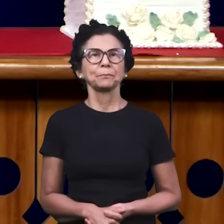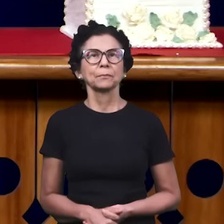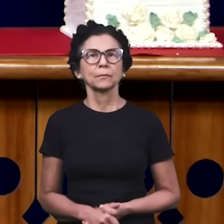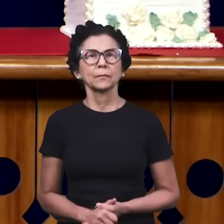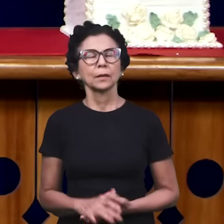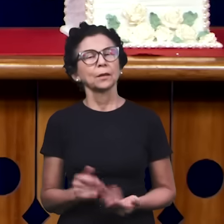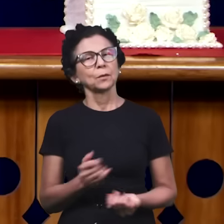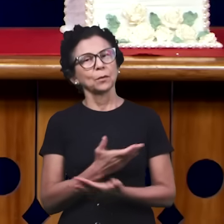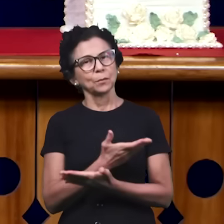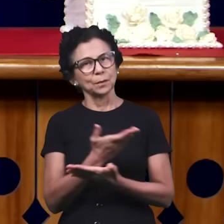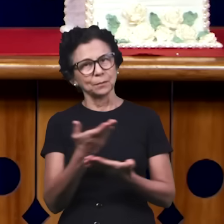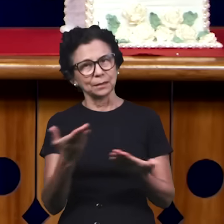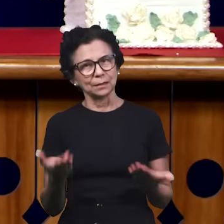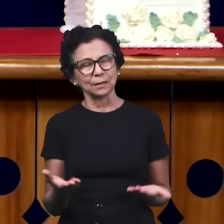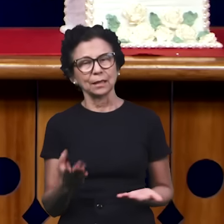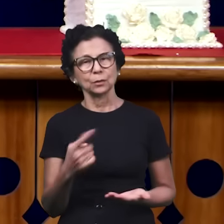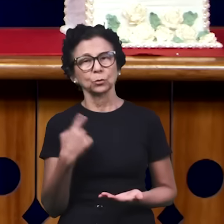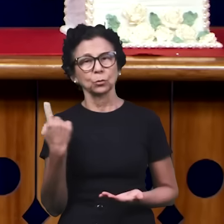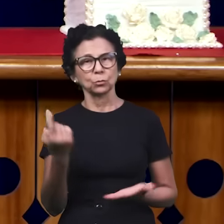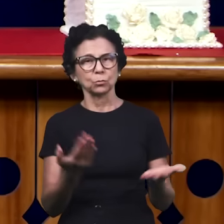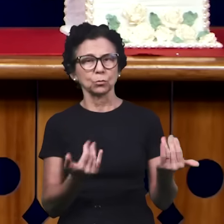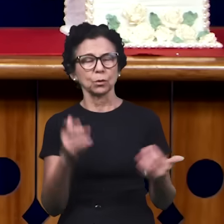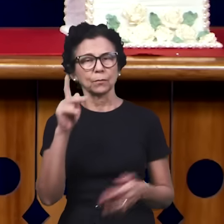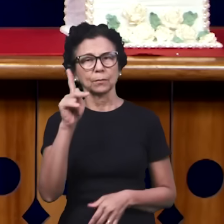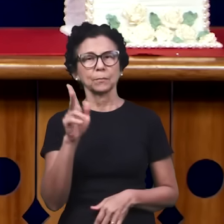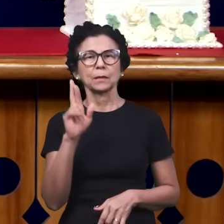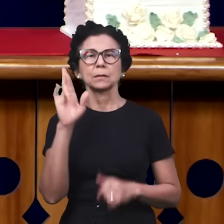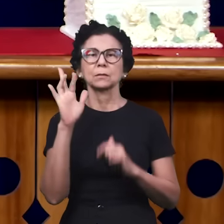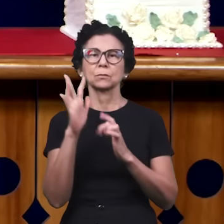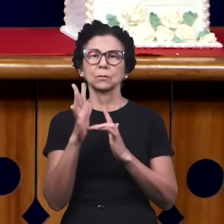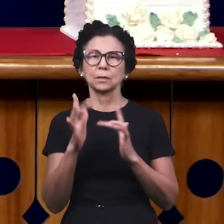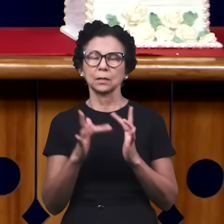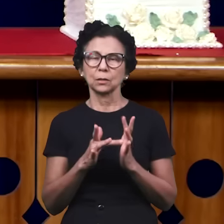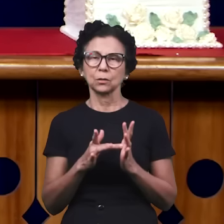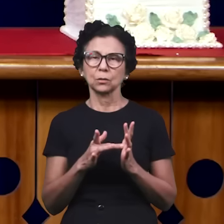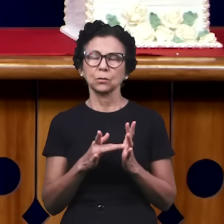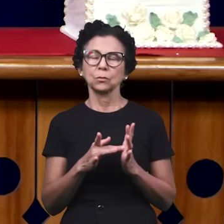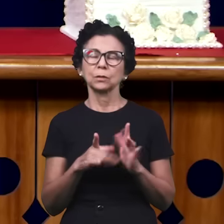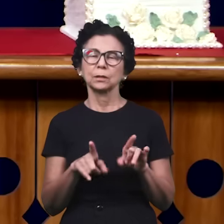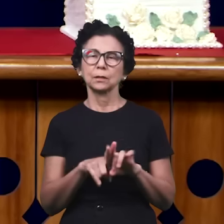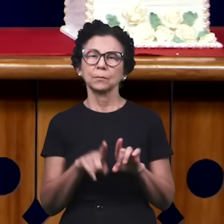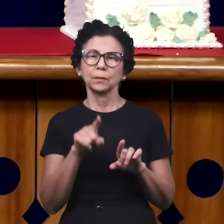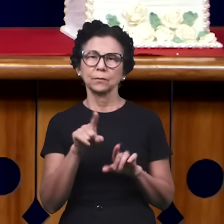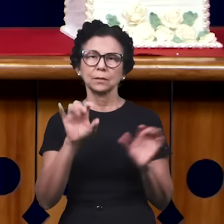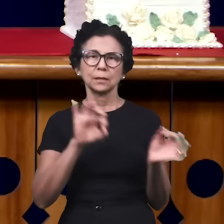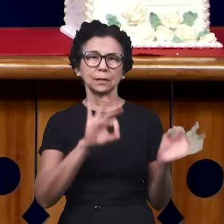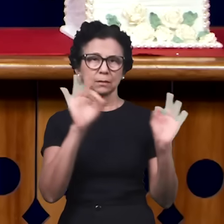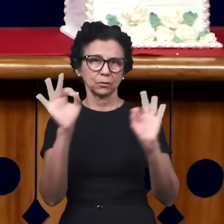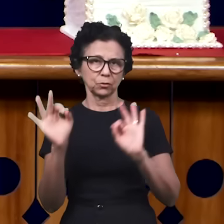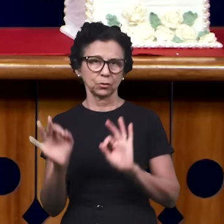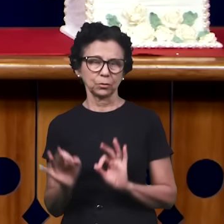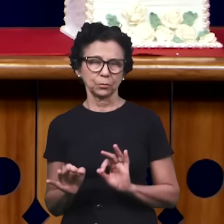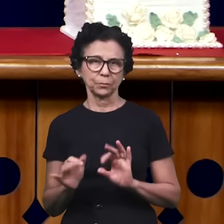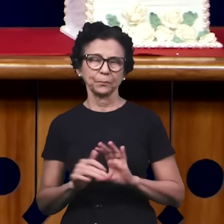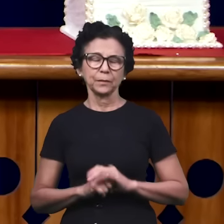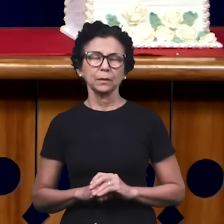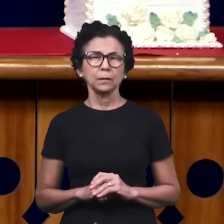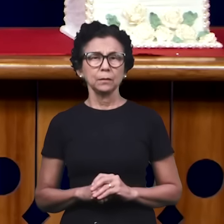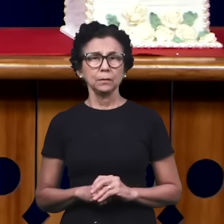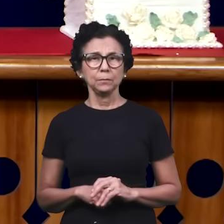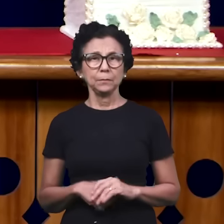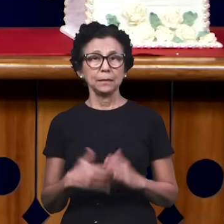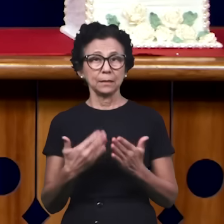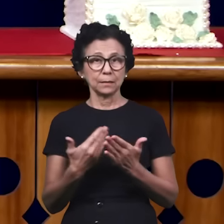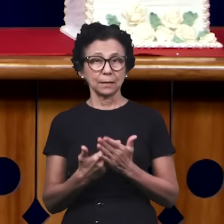quero saudar aos jovens com a paz do Senhor, também todos os nossos irmãos que estão nos assistindo nesta hora. Nós estamos aqui numa aula para os jovens